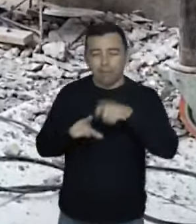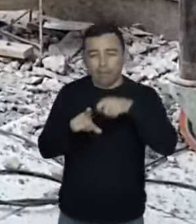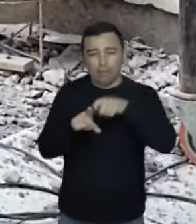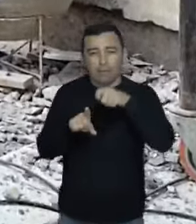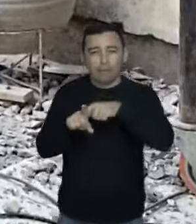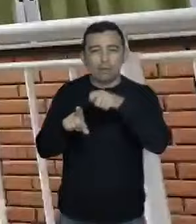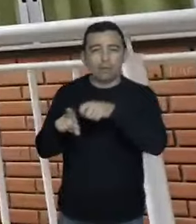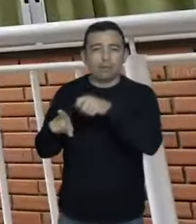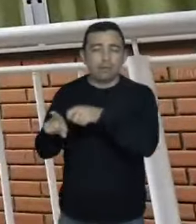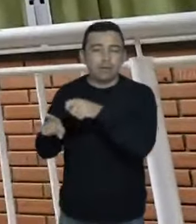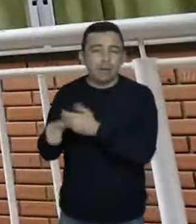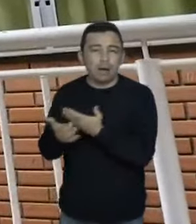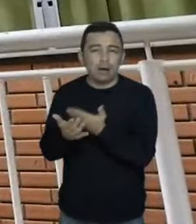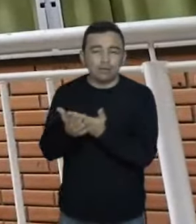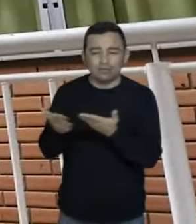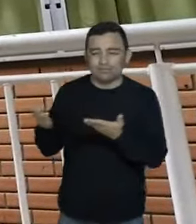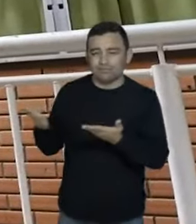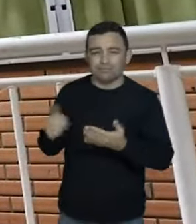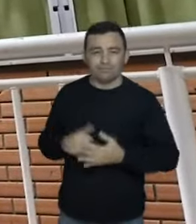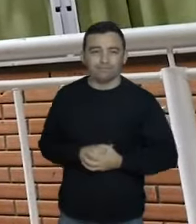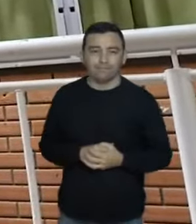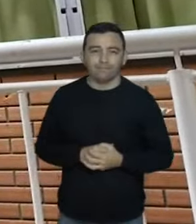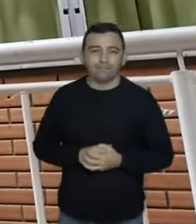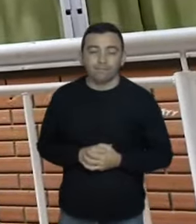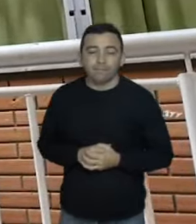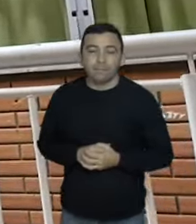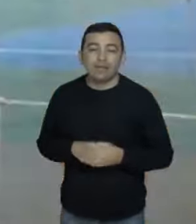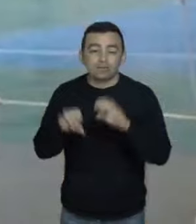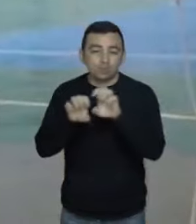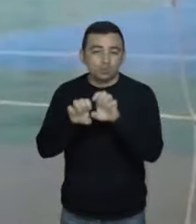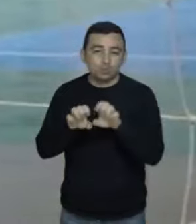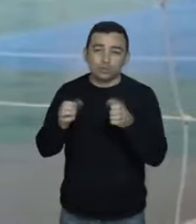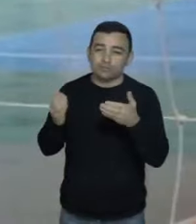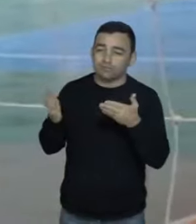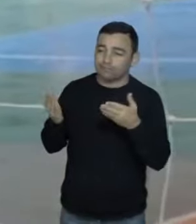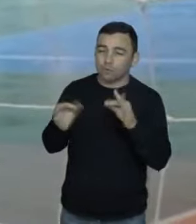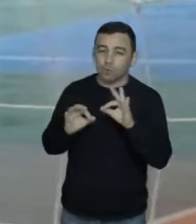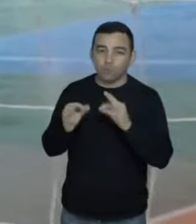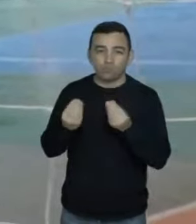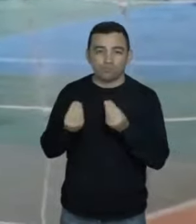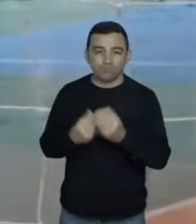aula nessa condição essa estrutura da escola